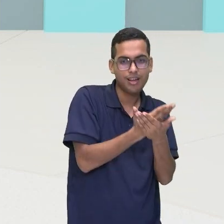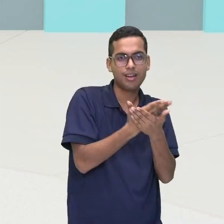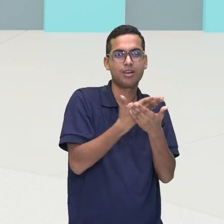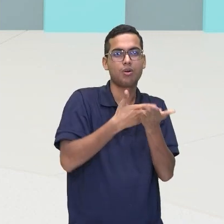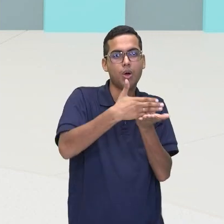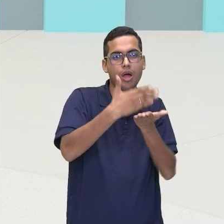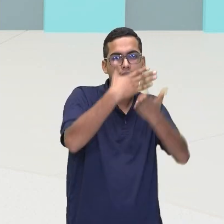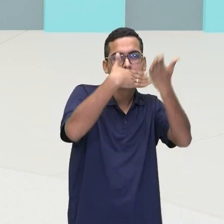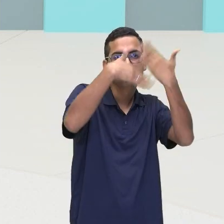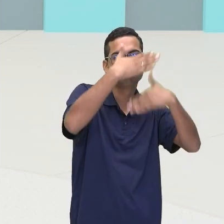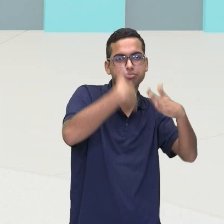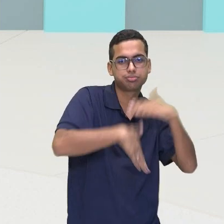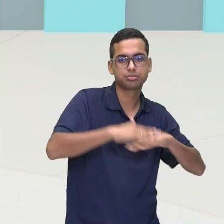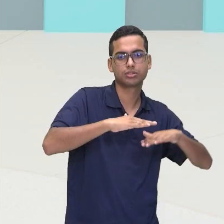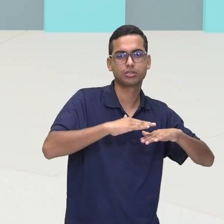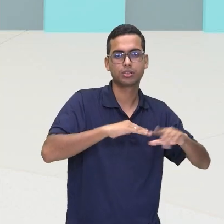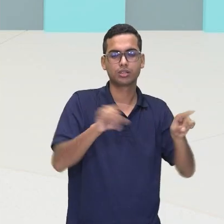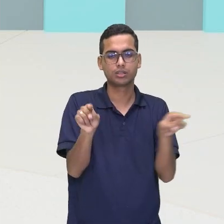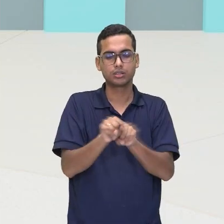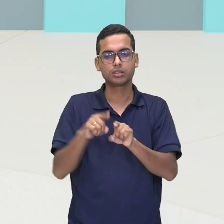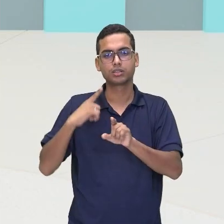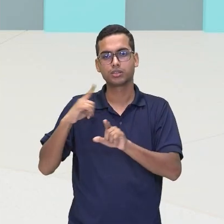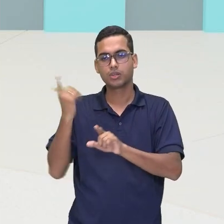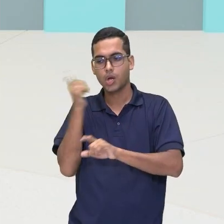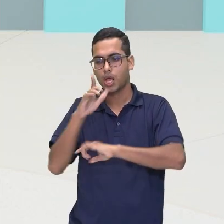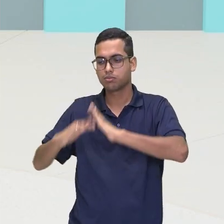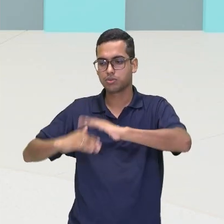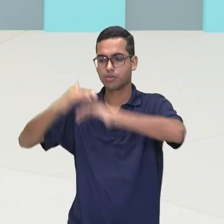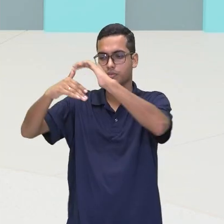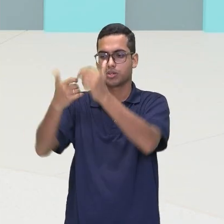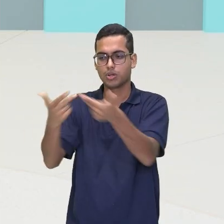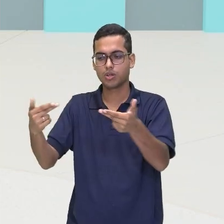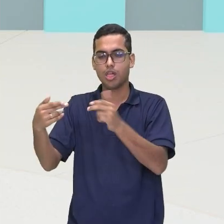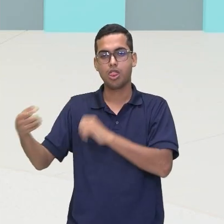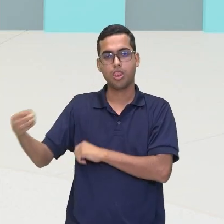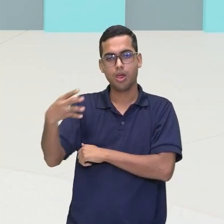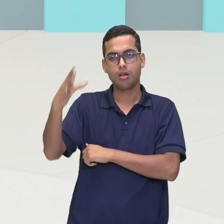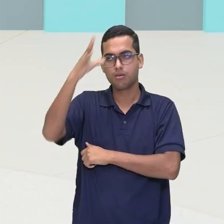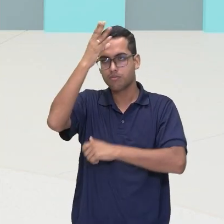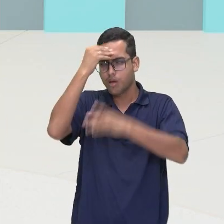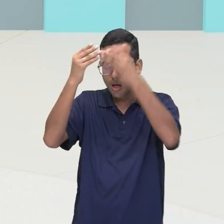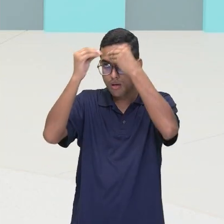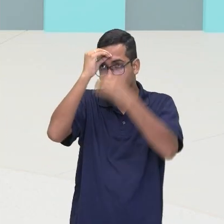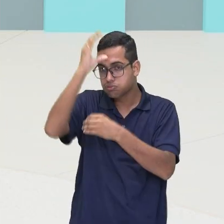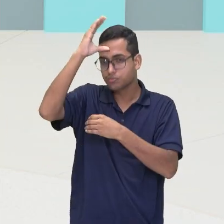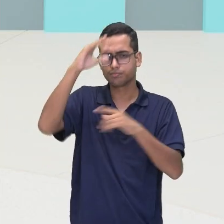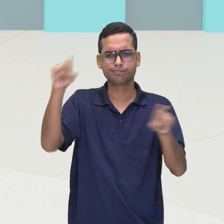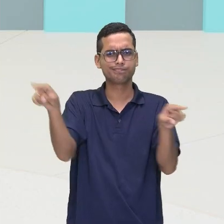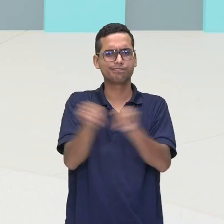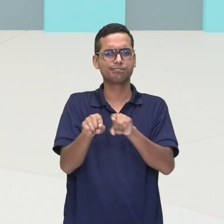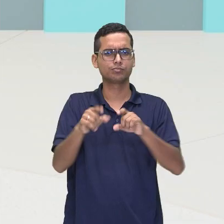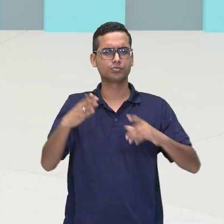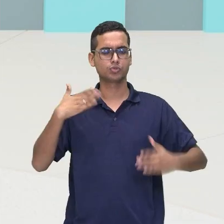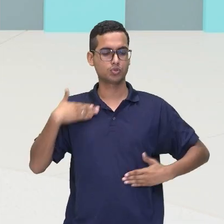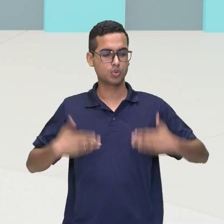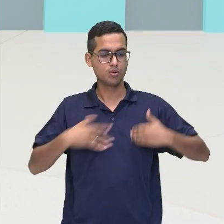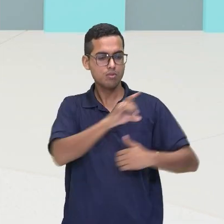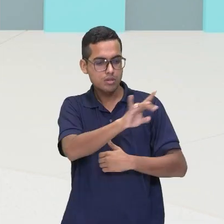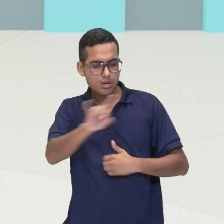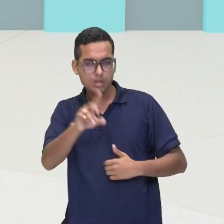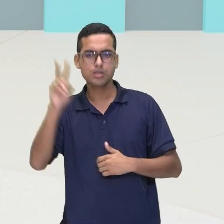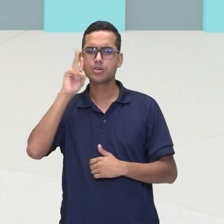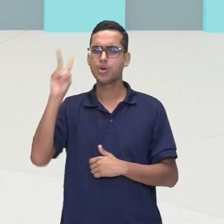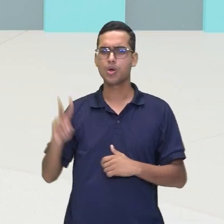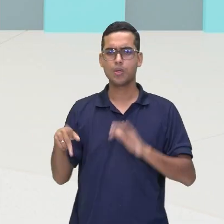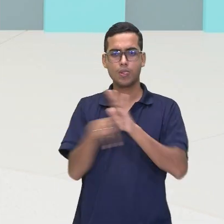sempre ser diferente. Cada cicatriz que você tem no seu corpo tem uma história a ser contada, seja da queda de